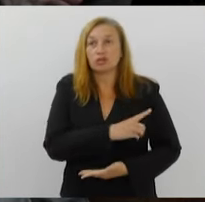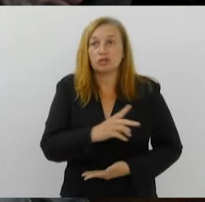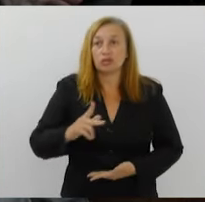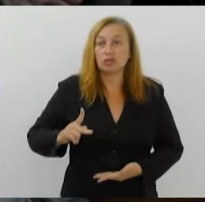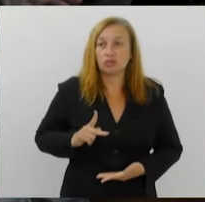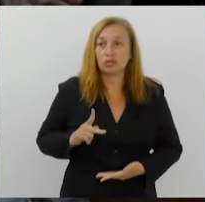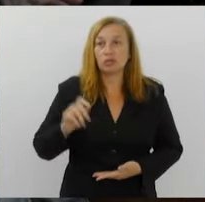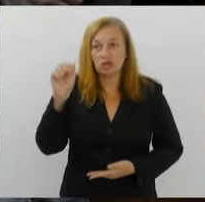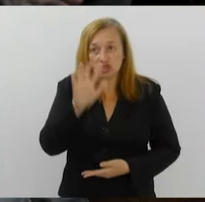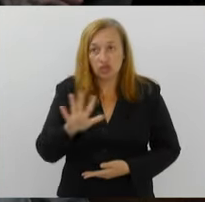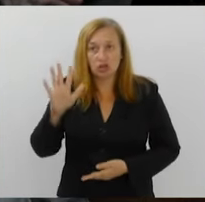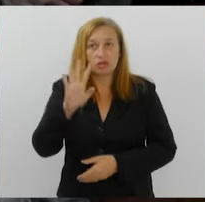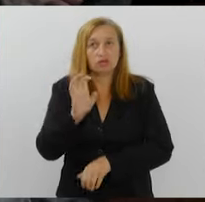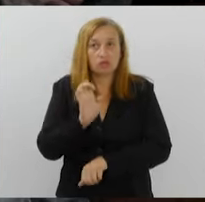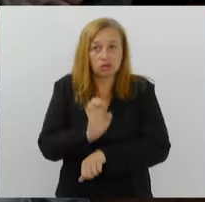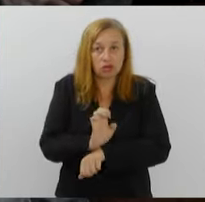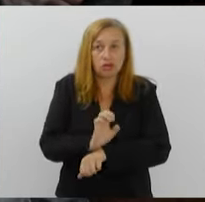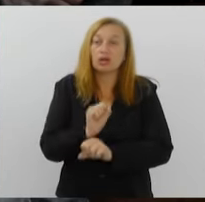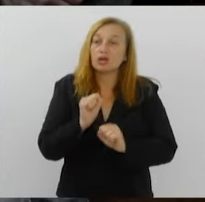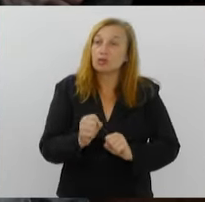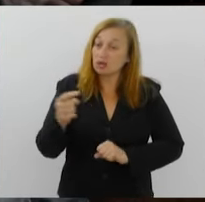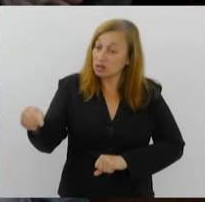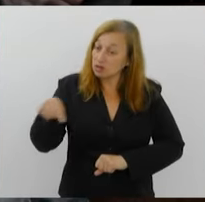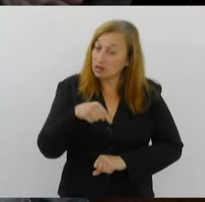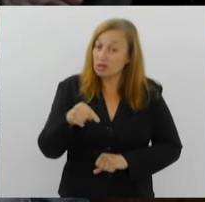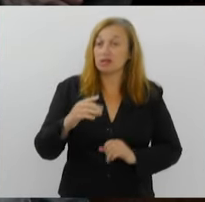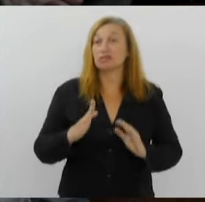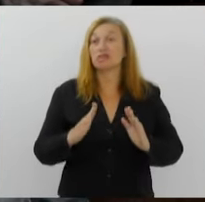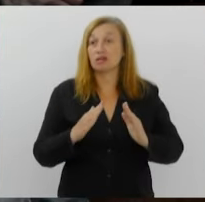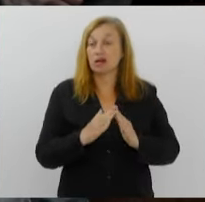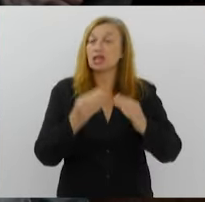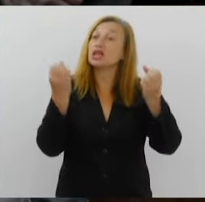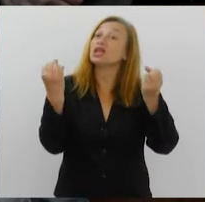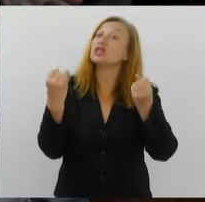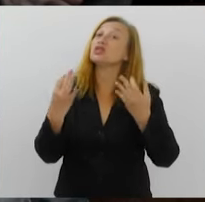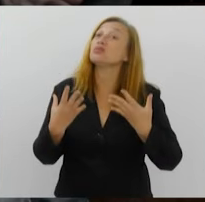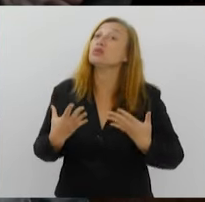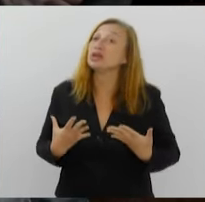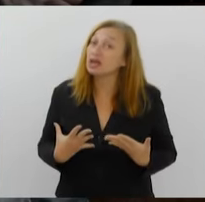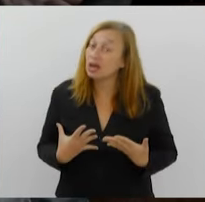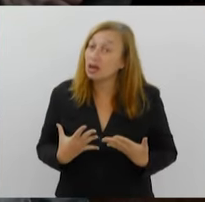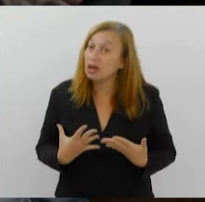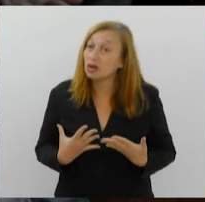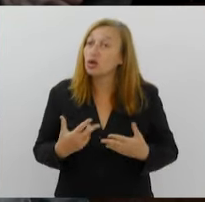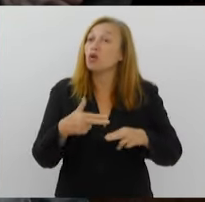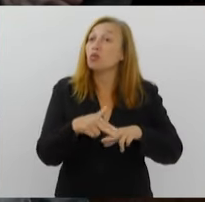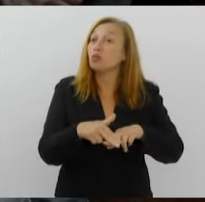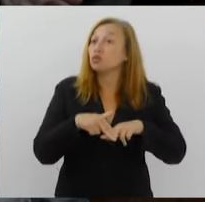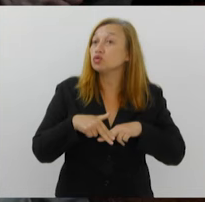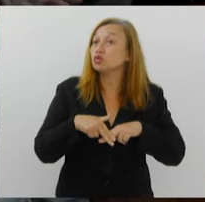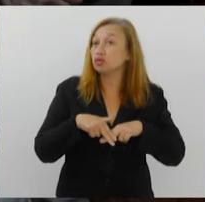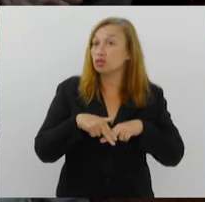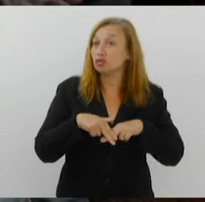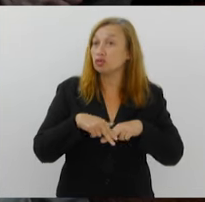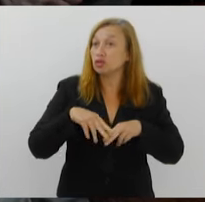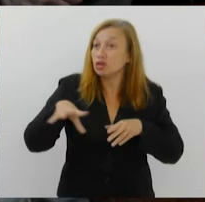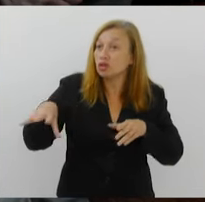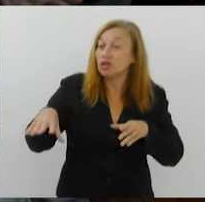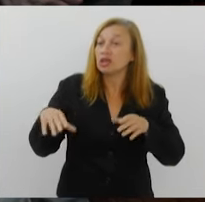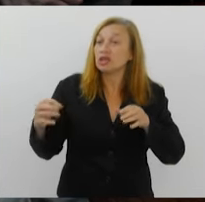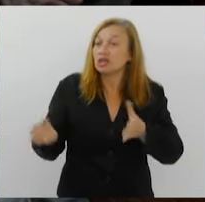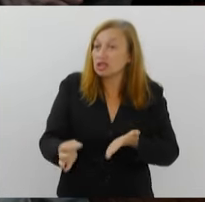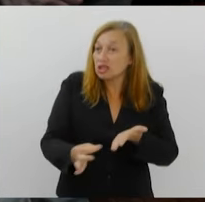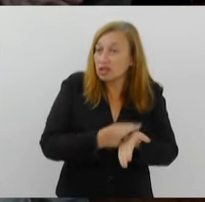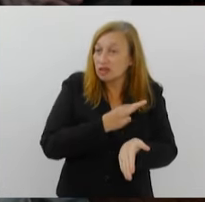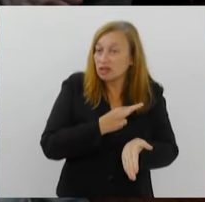Pública Geral do Estado, para que possa vir a essa casa explicar o motivo que ensejou assinar em nome